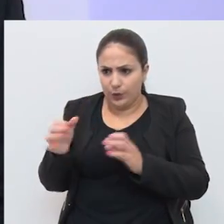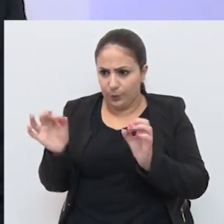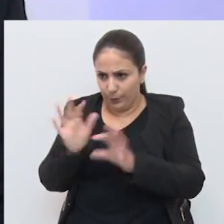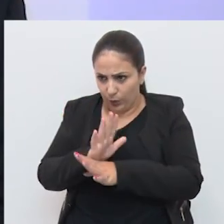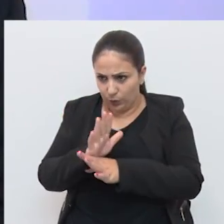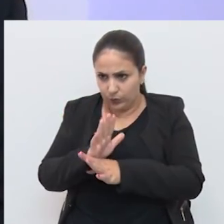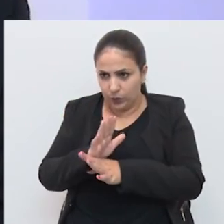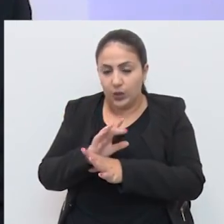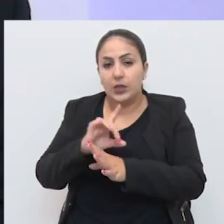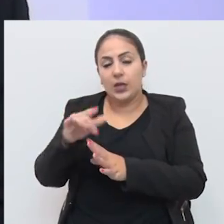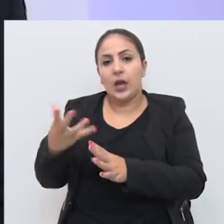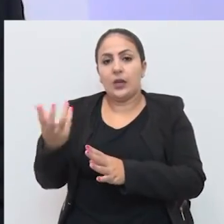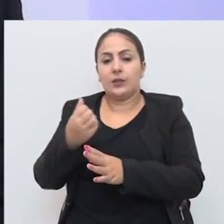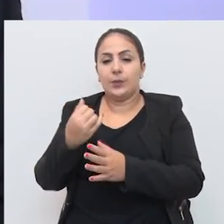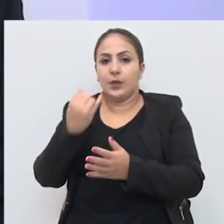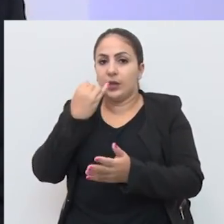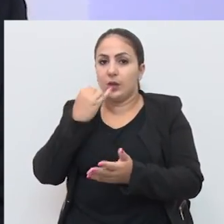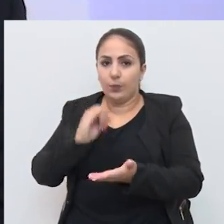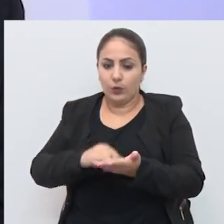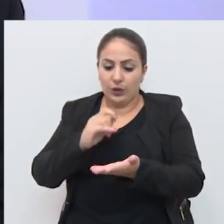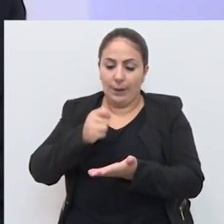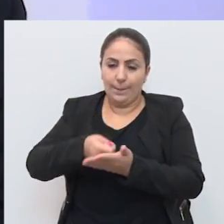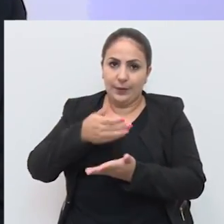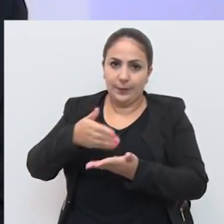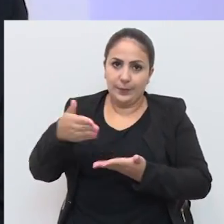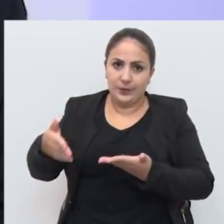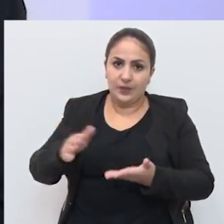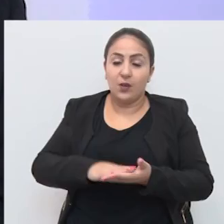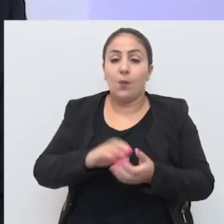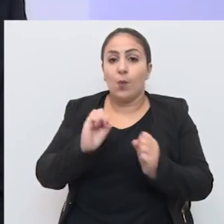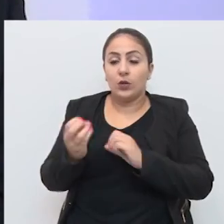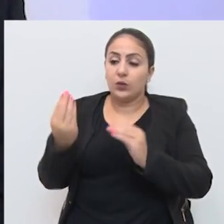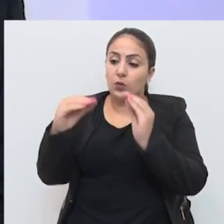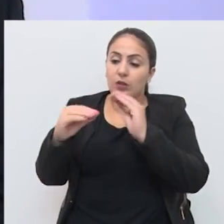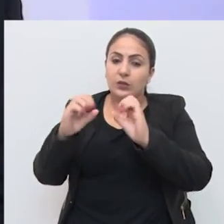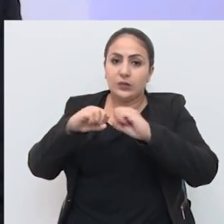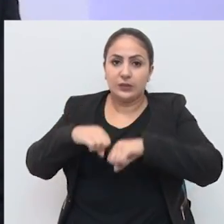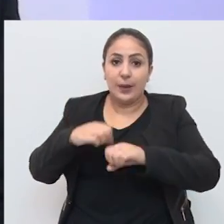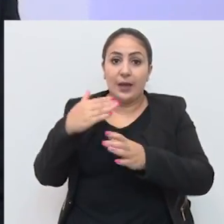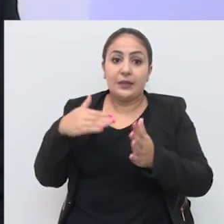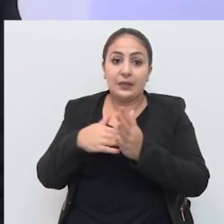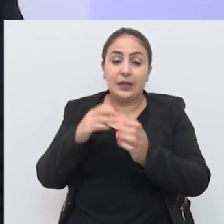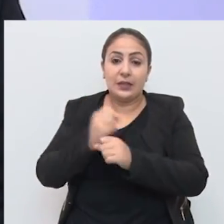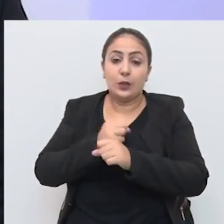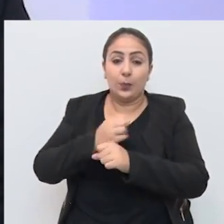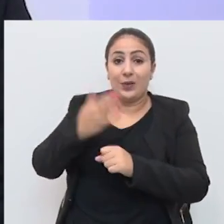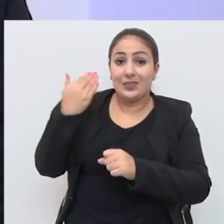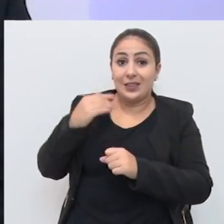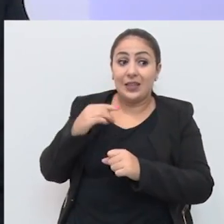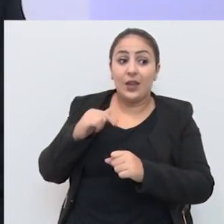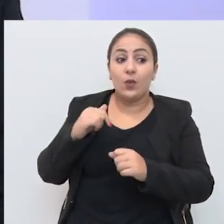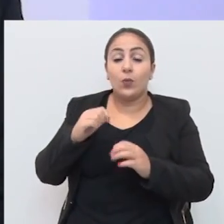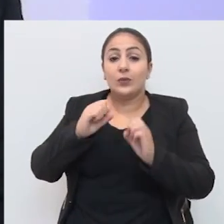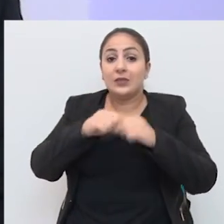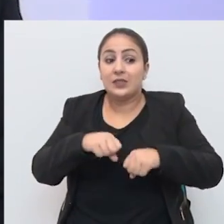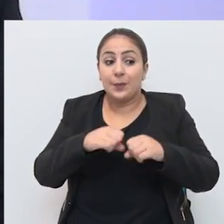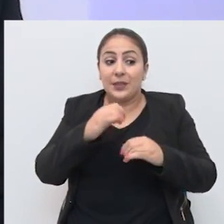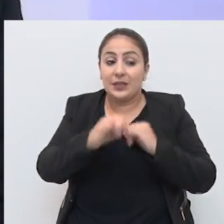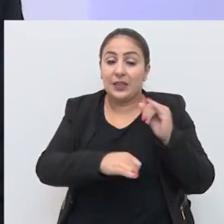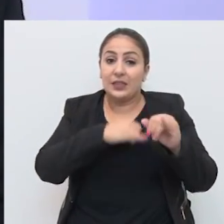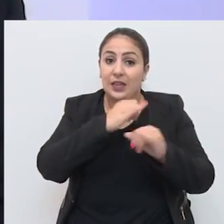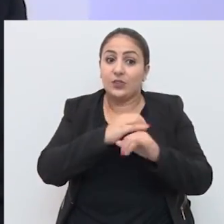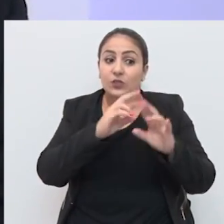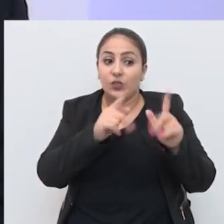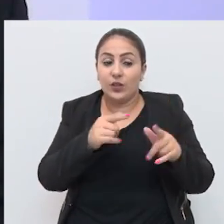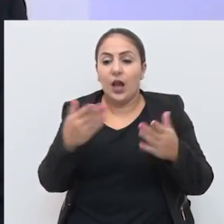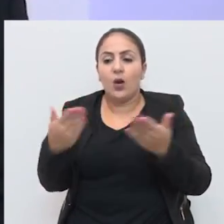conclui a declaração, para quem tiver imposto a pagar, eles também podem ser gerados no sistema. Isso até ano passado ainda tinha que ser gerado por um outro sistema via internet, e